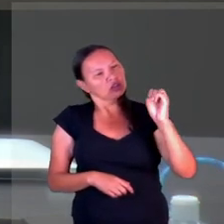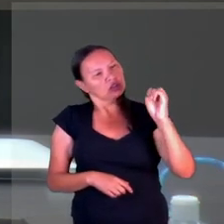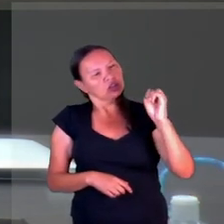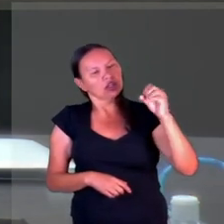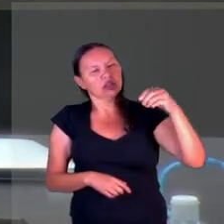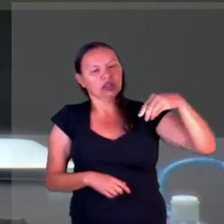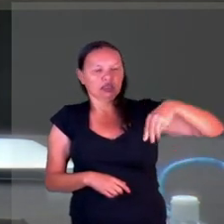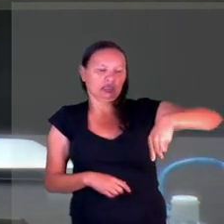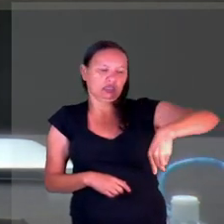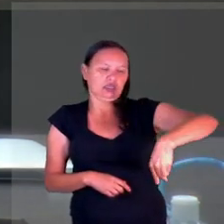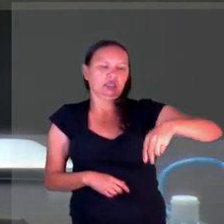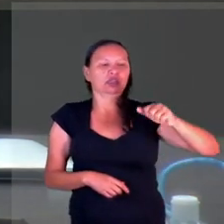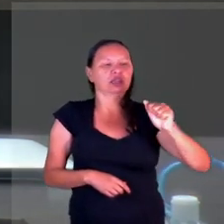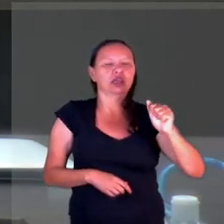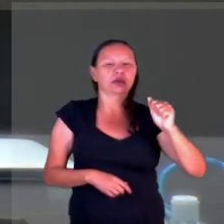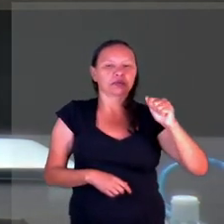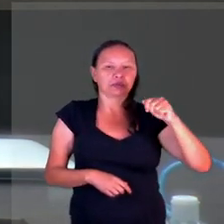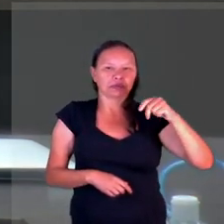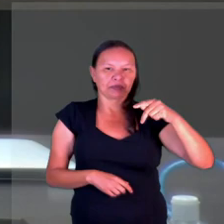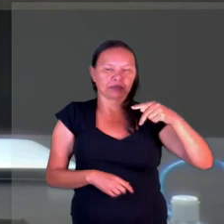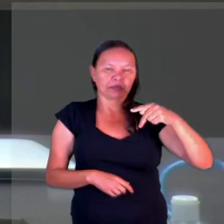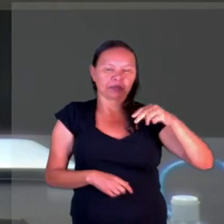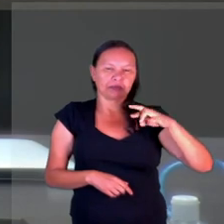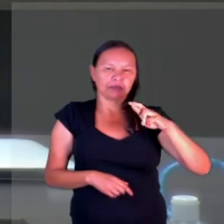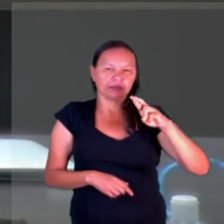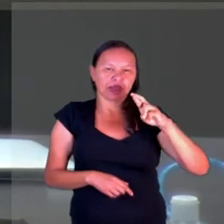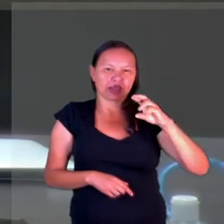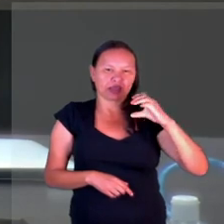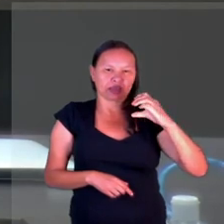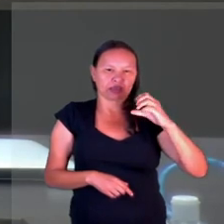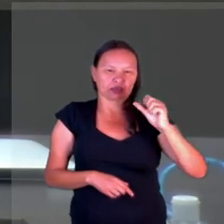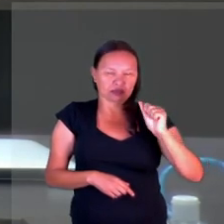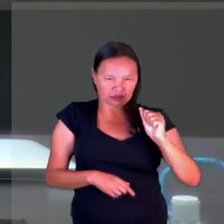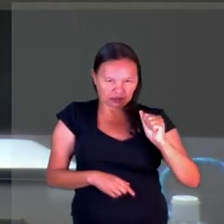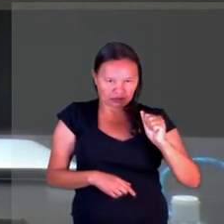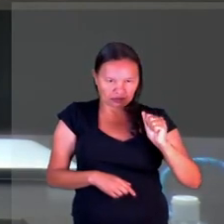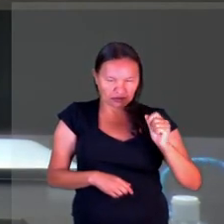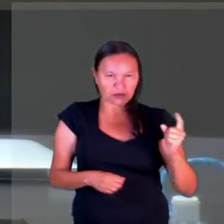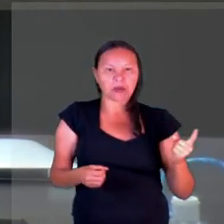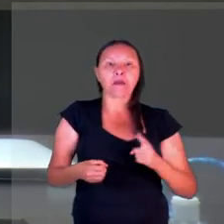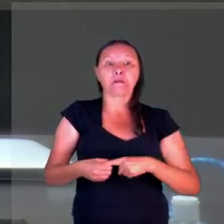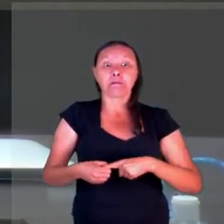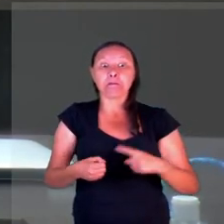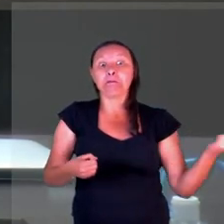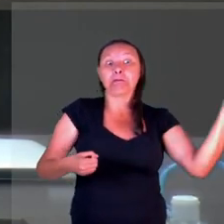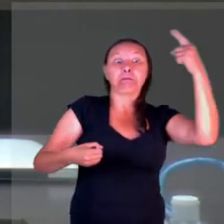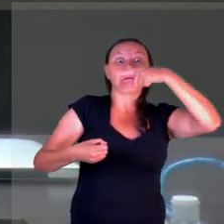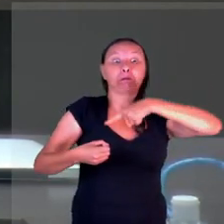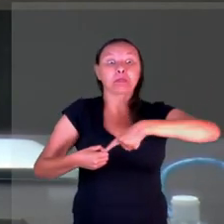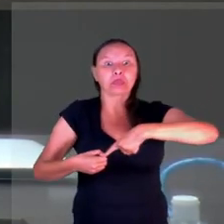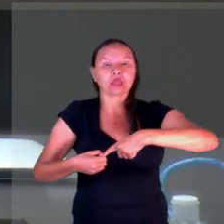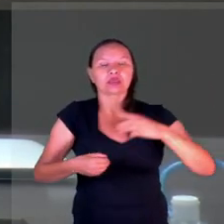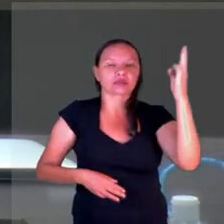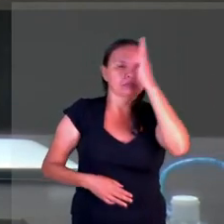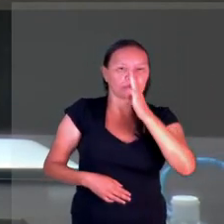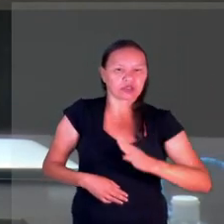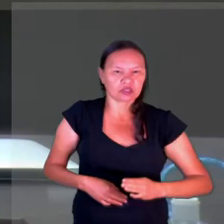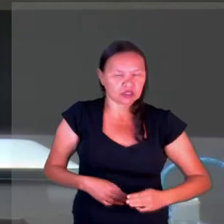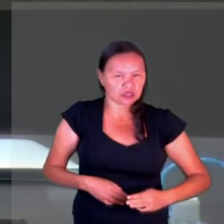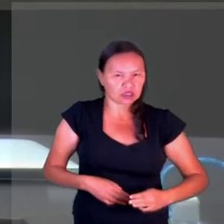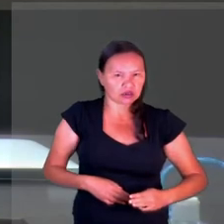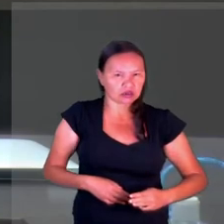Brasil agrotóxicos proibidos na Europa né e isso é uma situação bastante